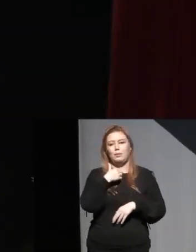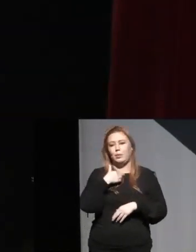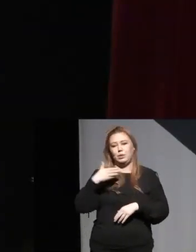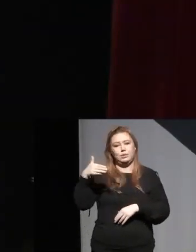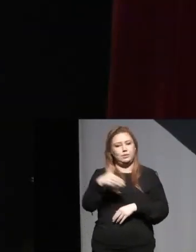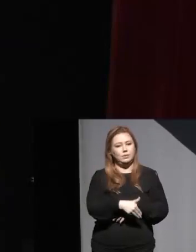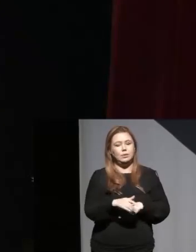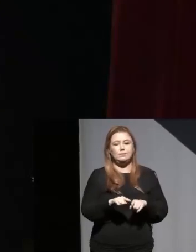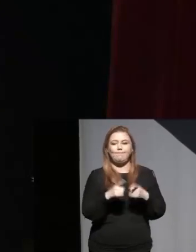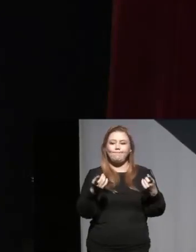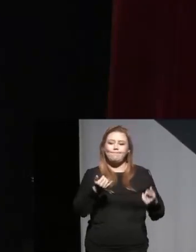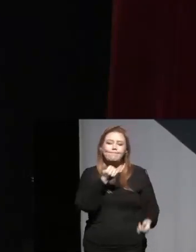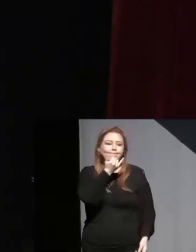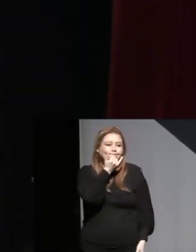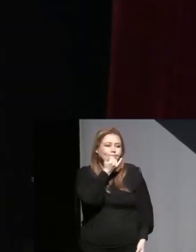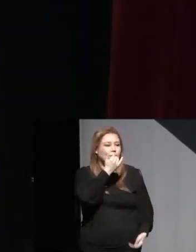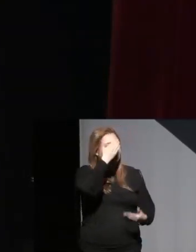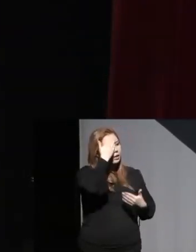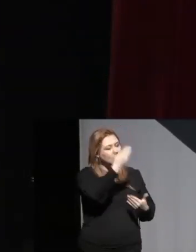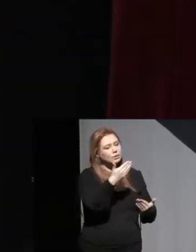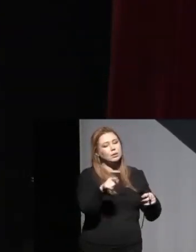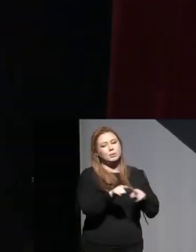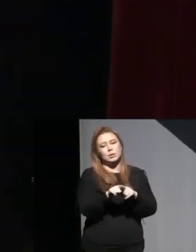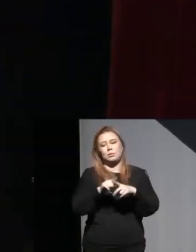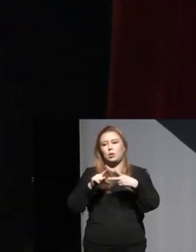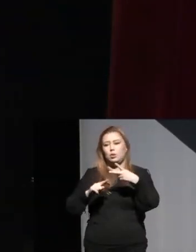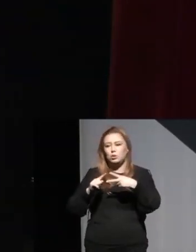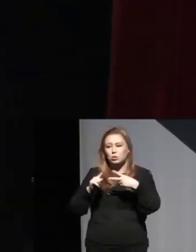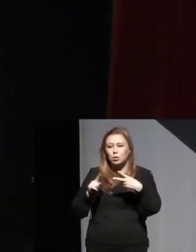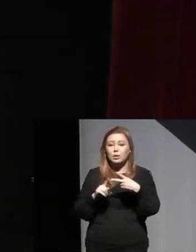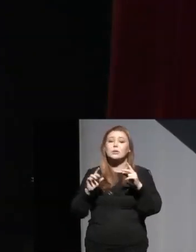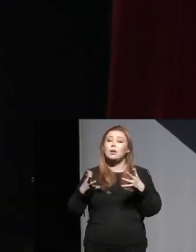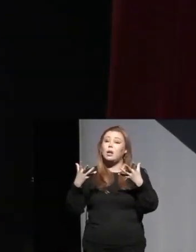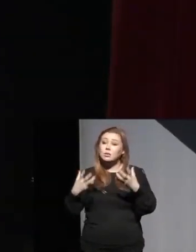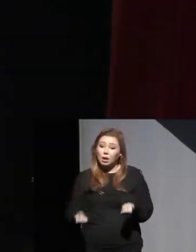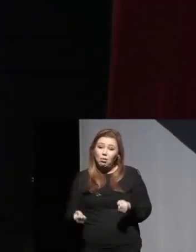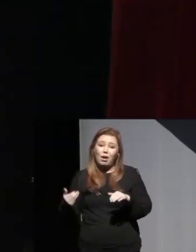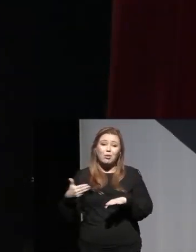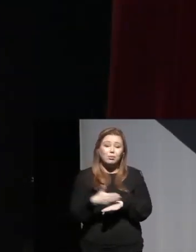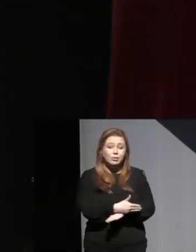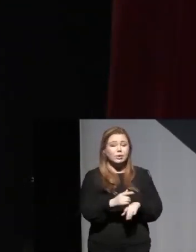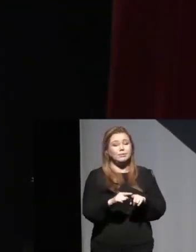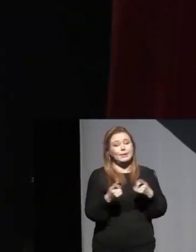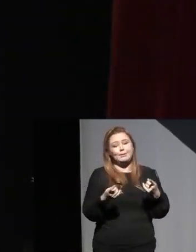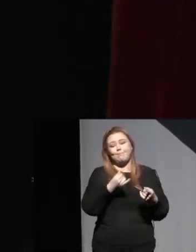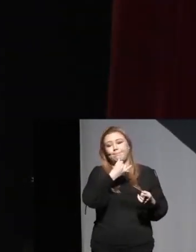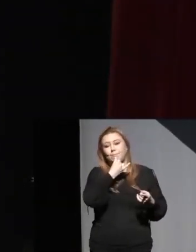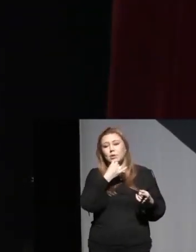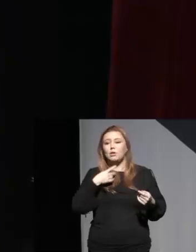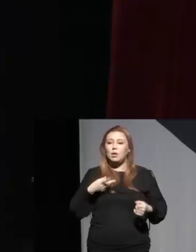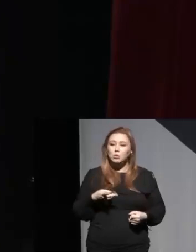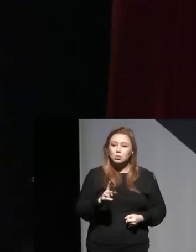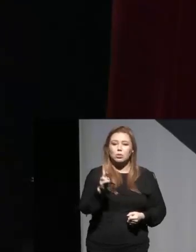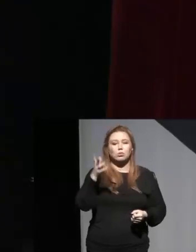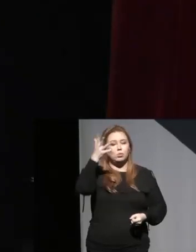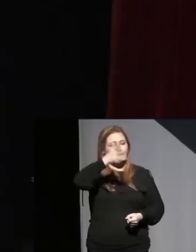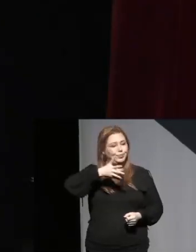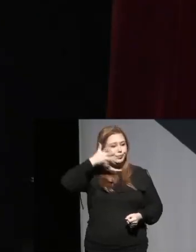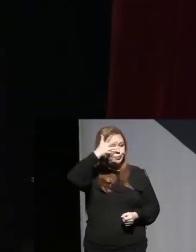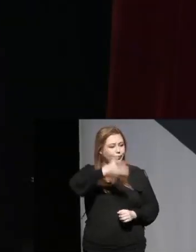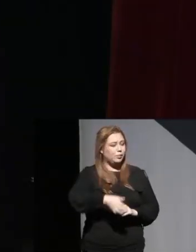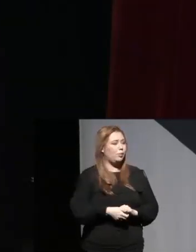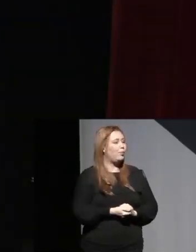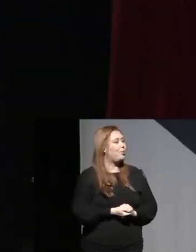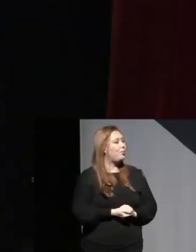enfim, agradecemos a eles também pela disponibilidade, quando possível, e continuemos os trabalhos. Eu vou falar um